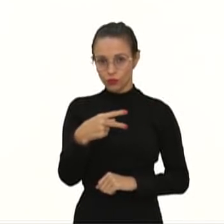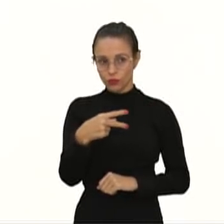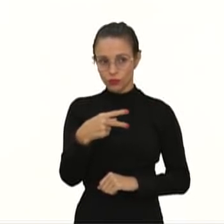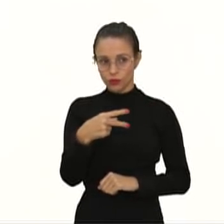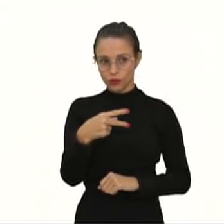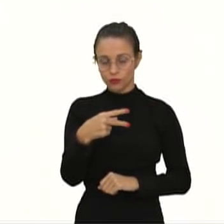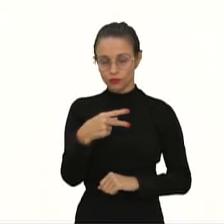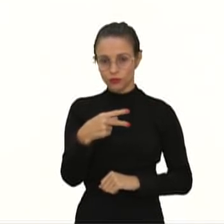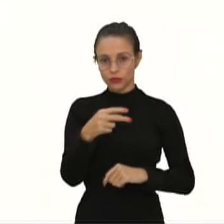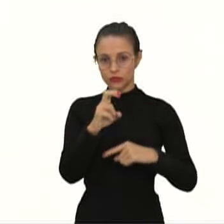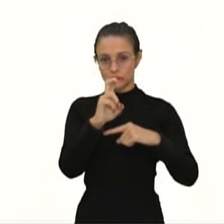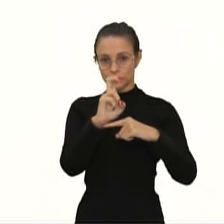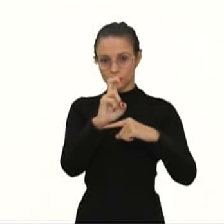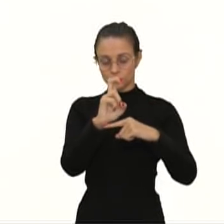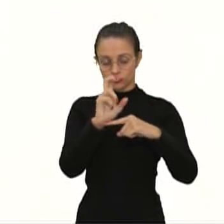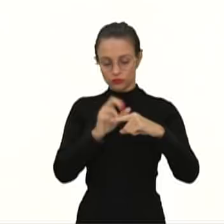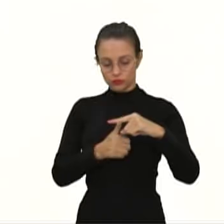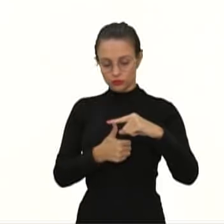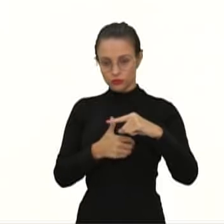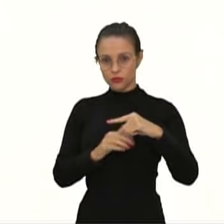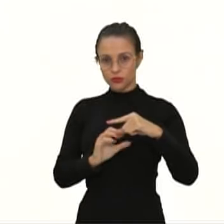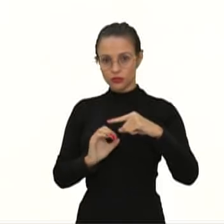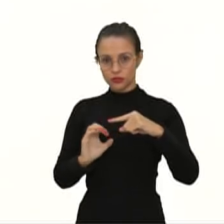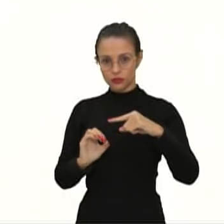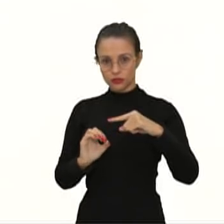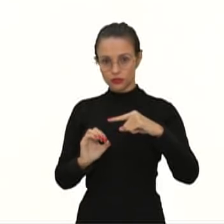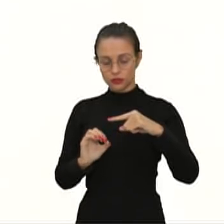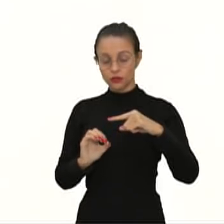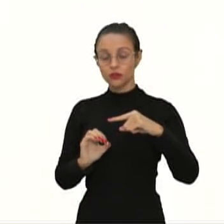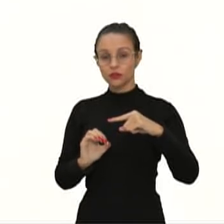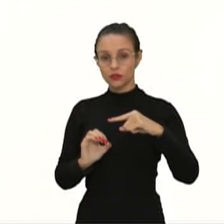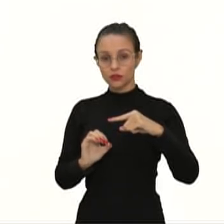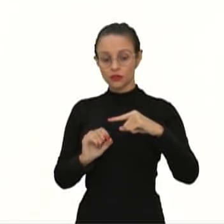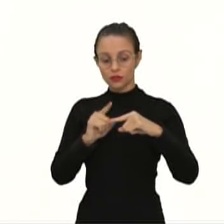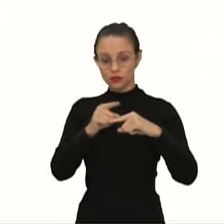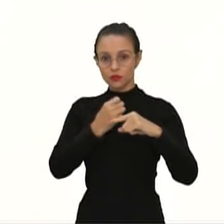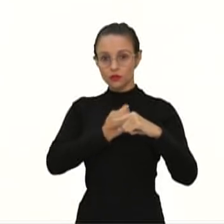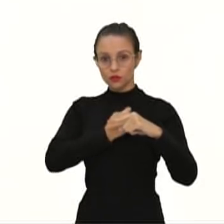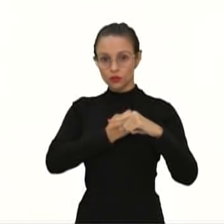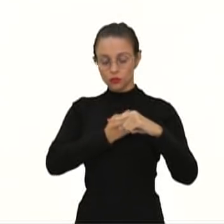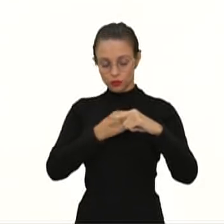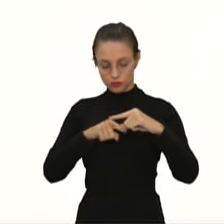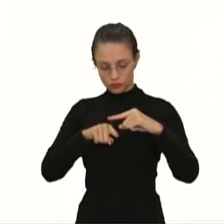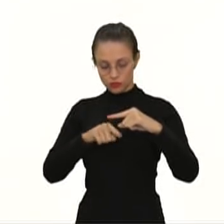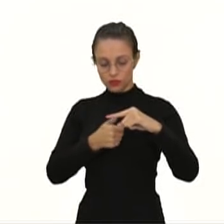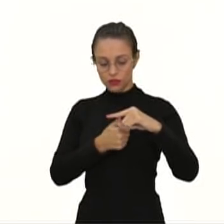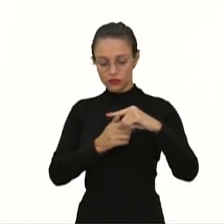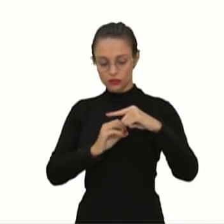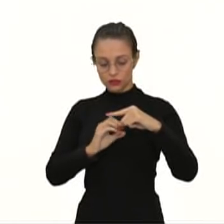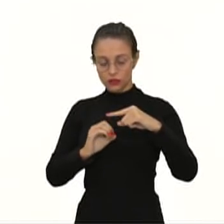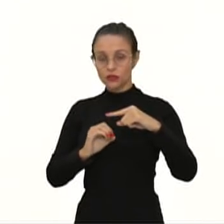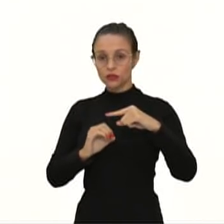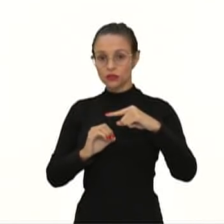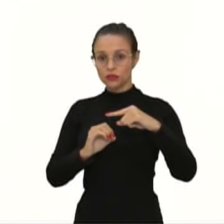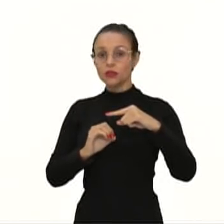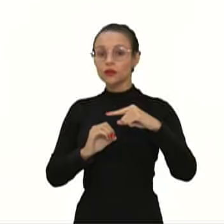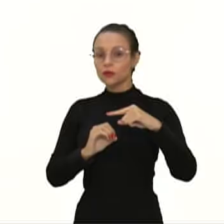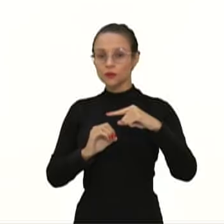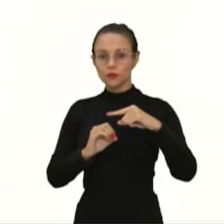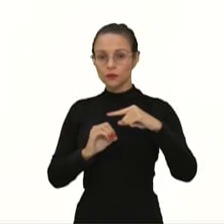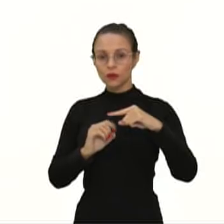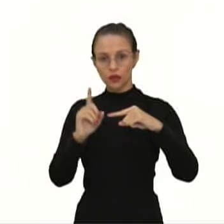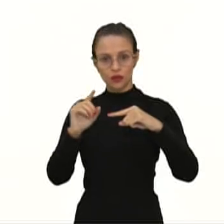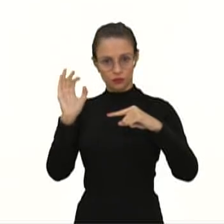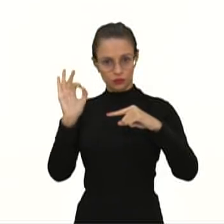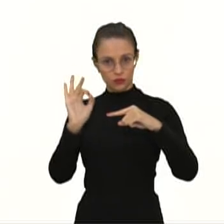o número divididos por 100. Então, quando nós temos o número divididos por 100, nós estamos lidando